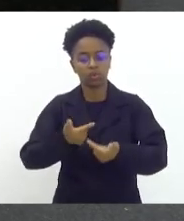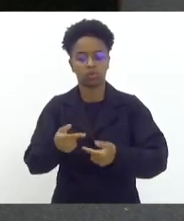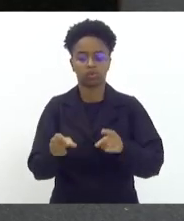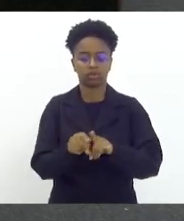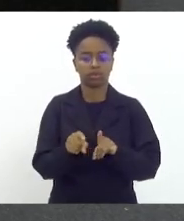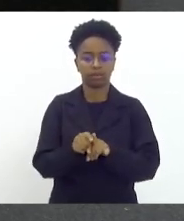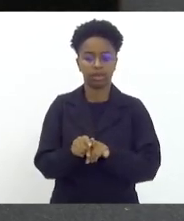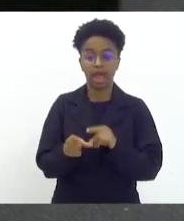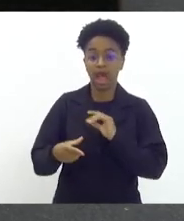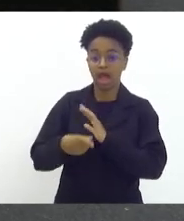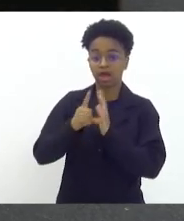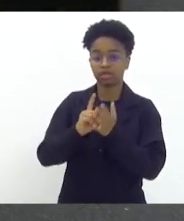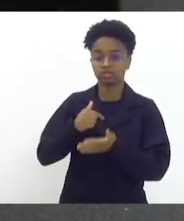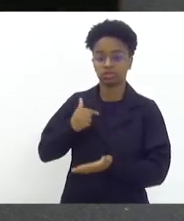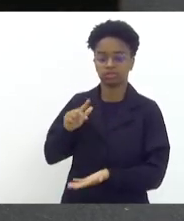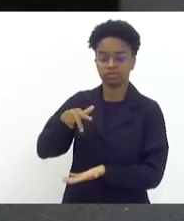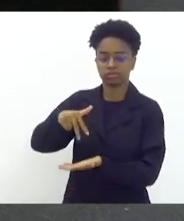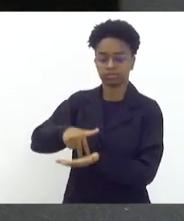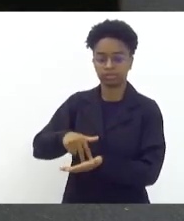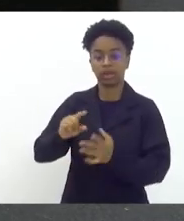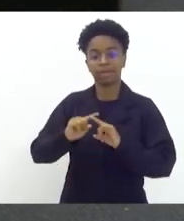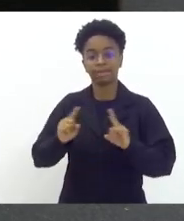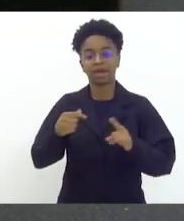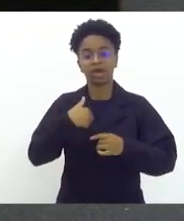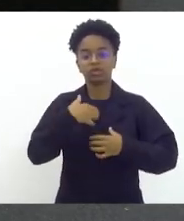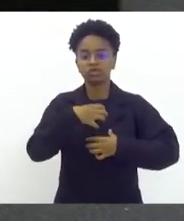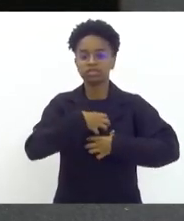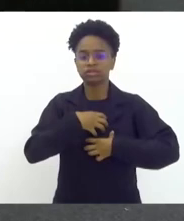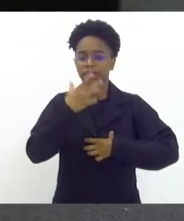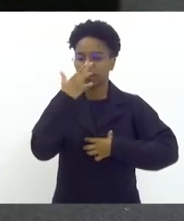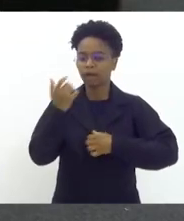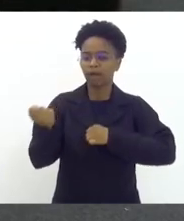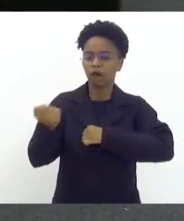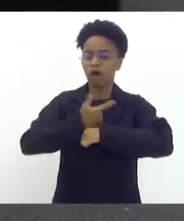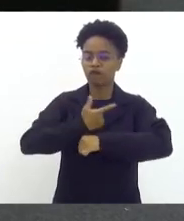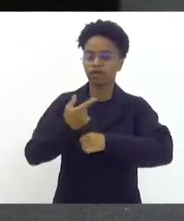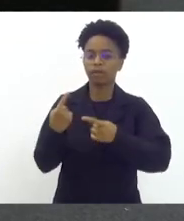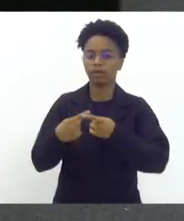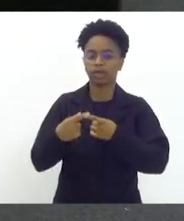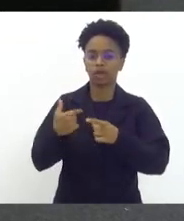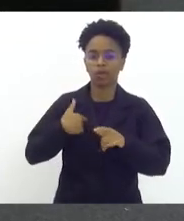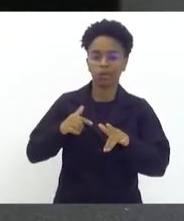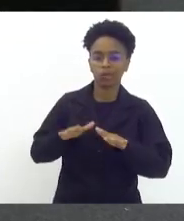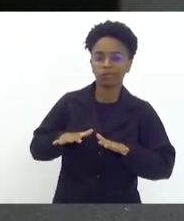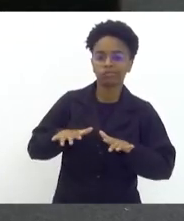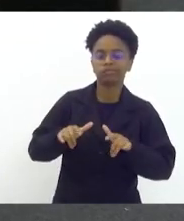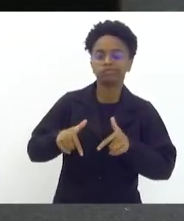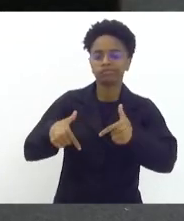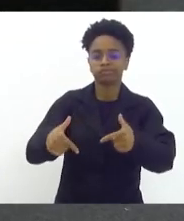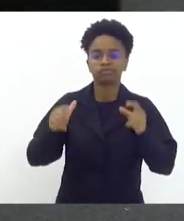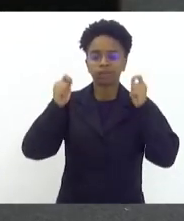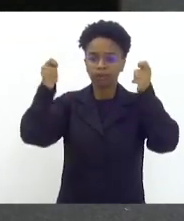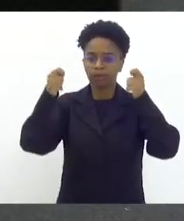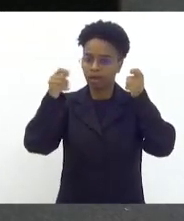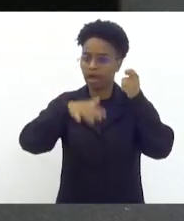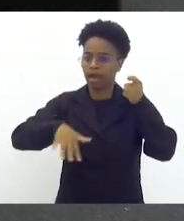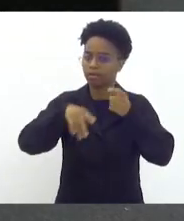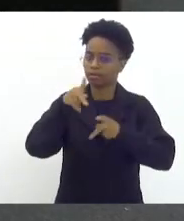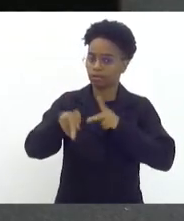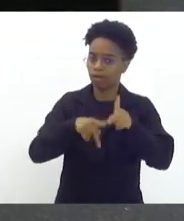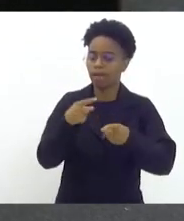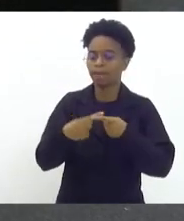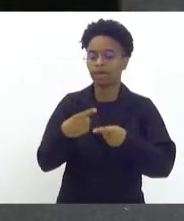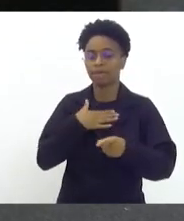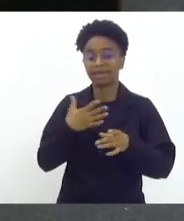RJ antes mesmo de hoje está aqui mas eu me sinto ofendido como militante das causas populares como quem na minha cidade